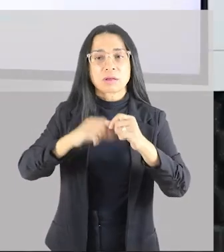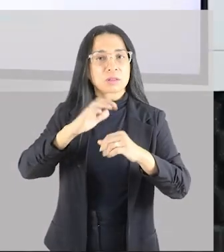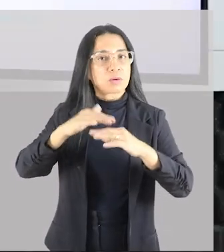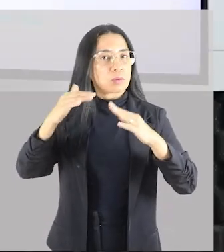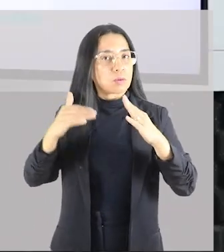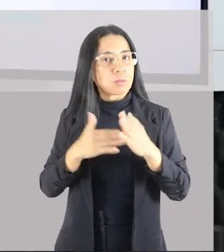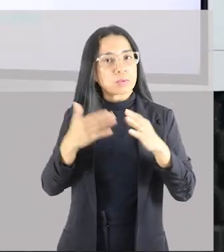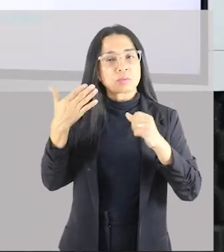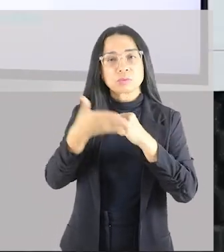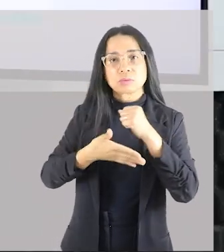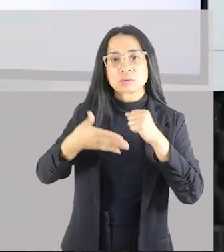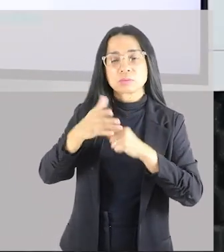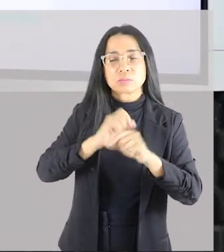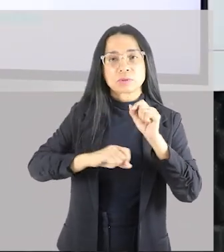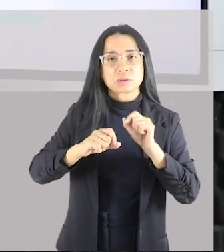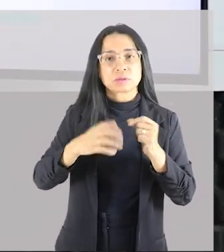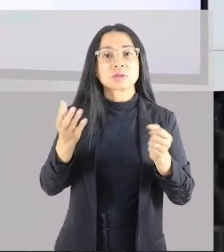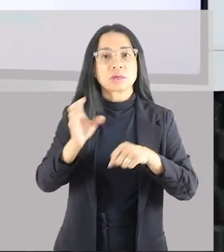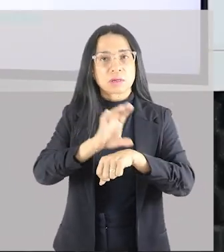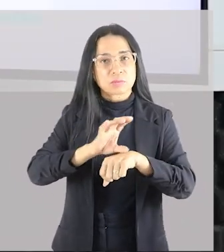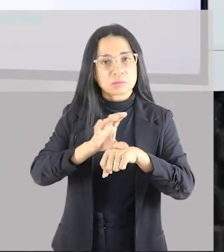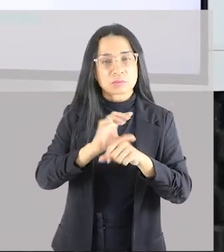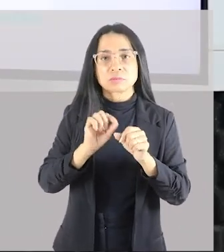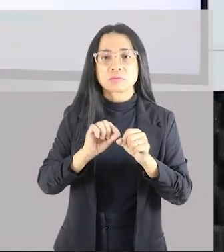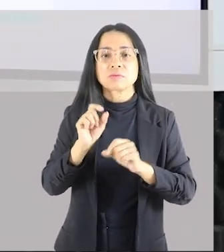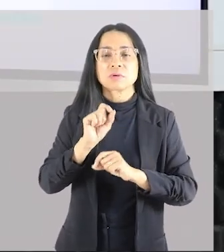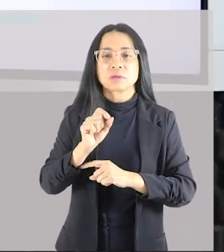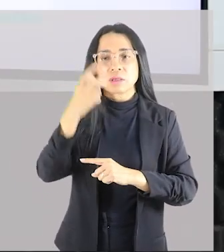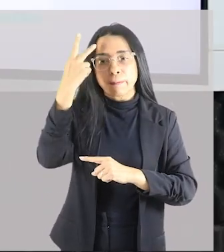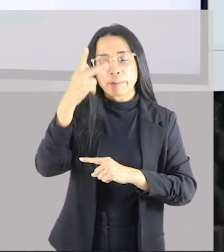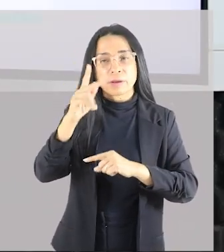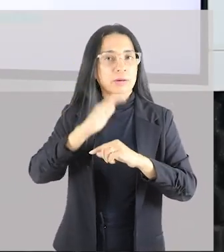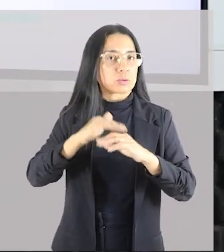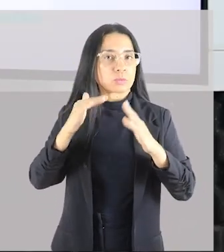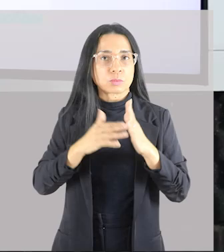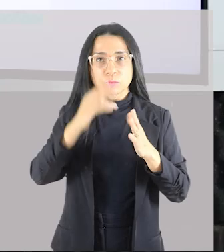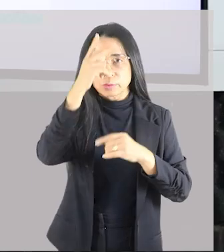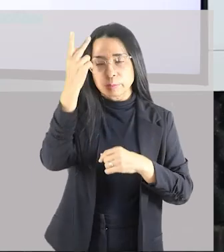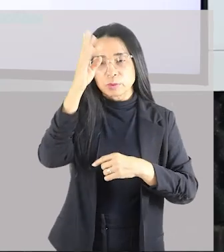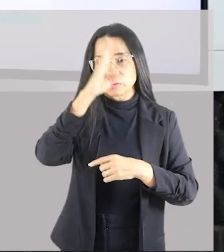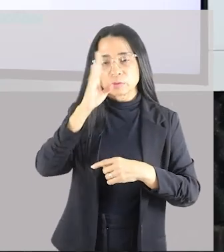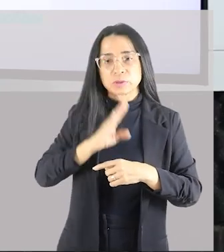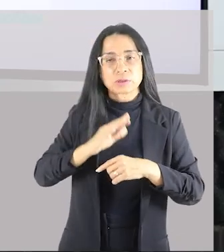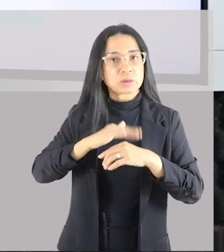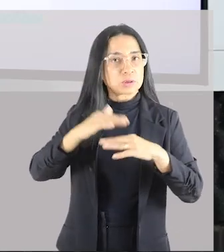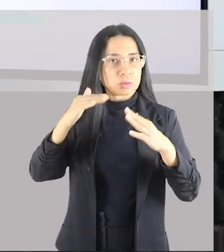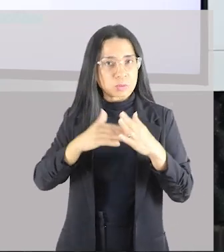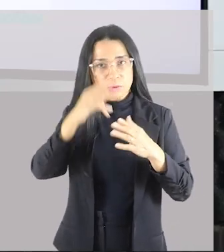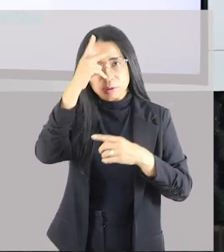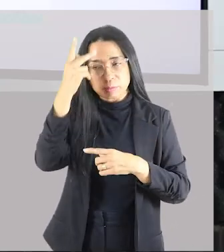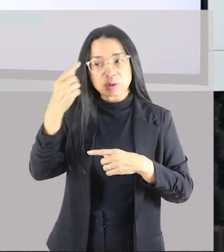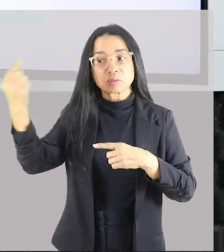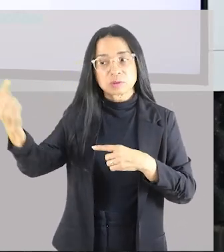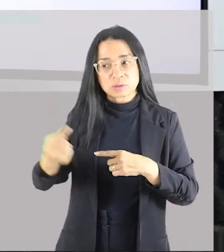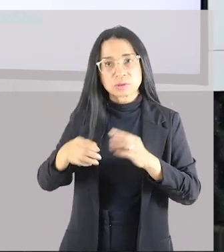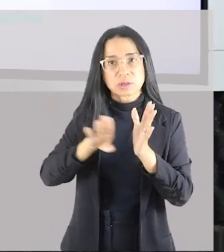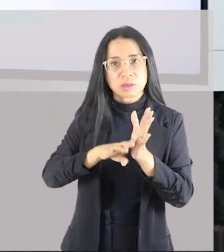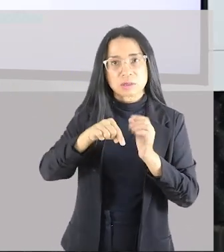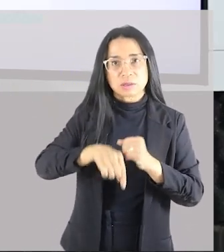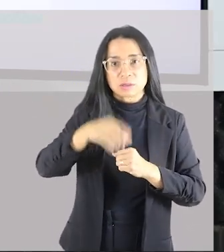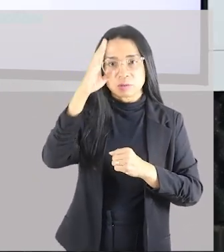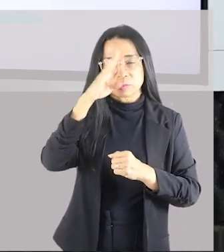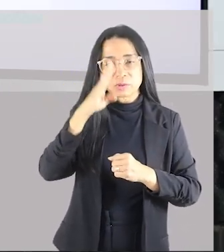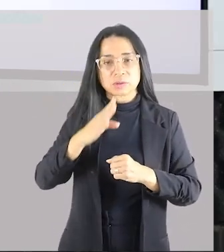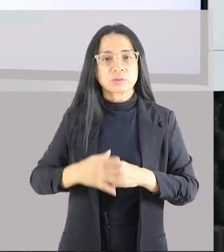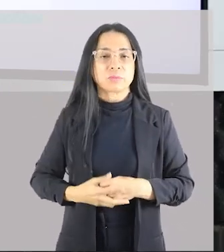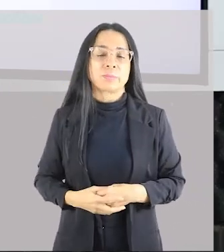os fundamentos. Afinal, a Constituição é feita para todos os brasileiros e para todo o estrangeiro que estiver em território brasileiro.